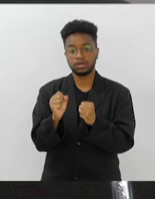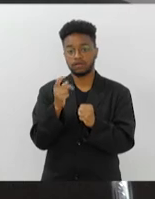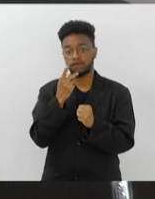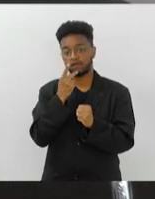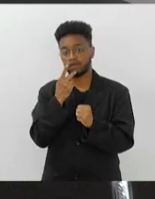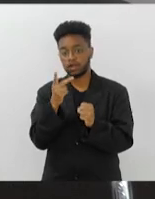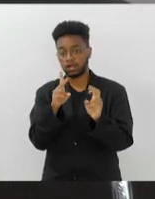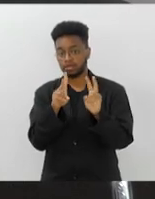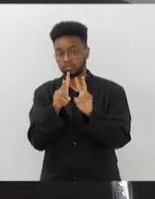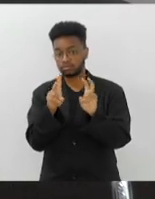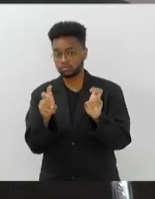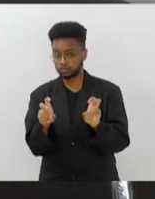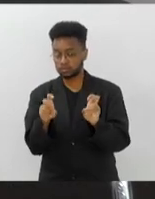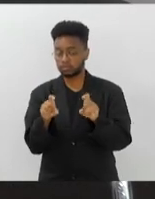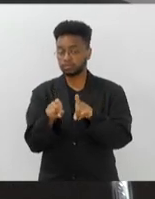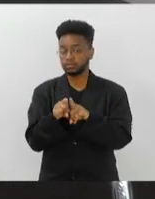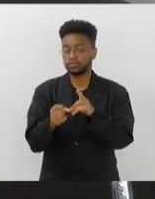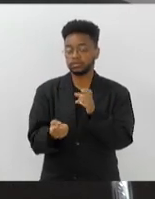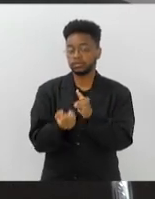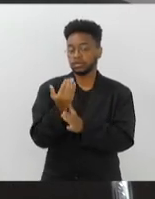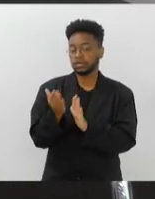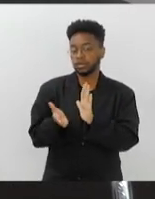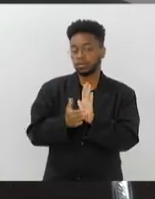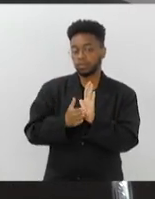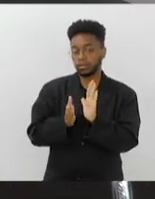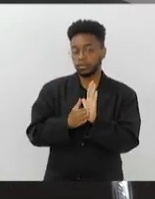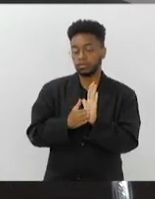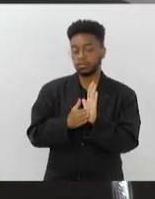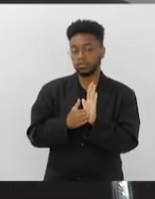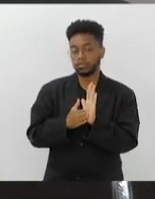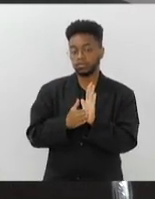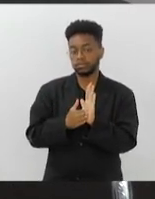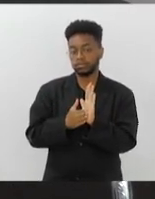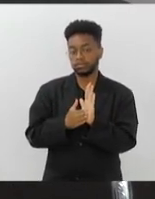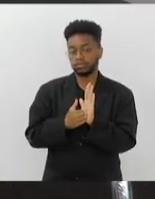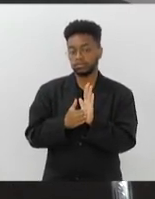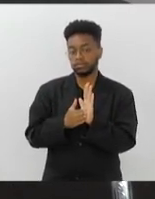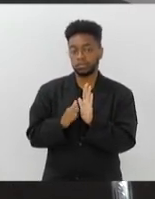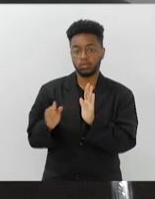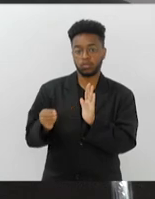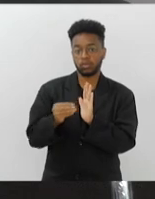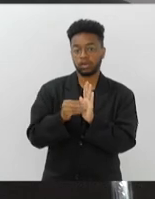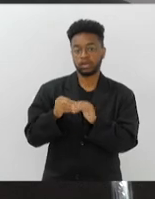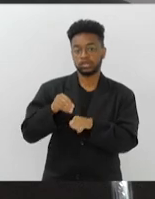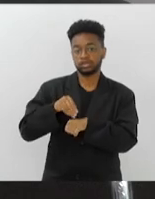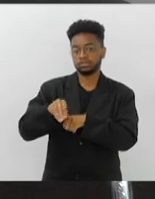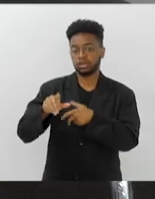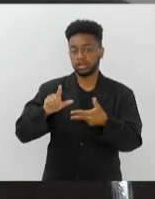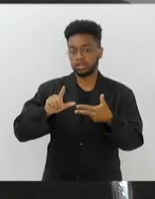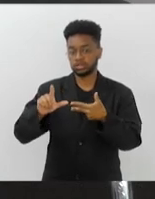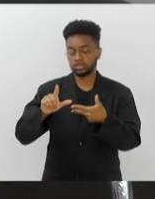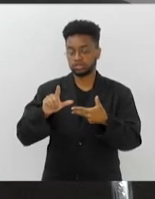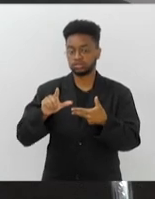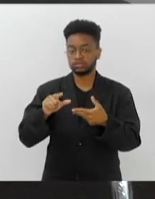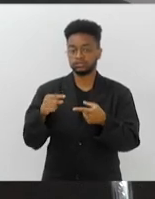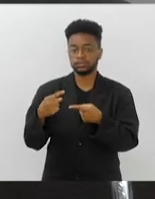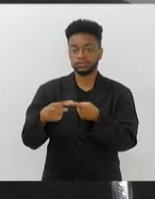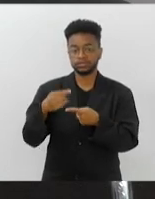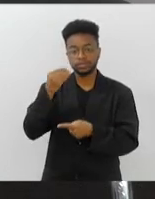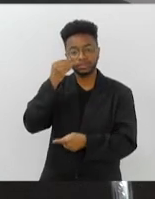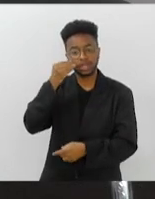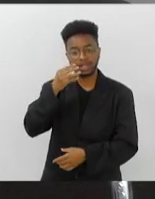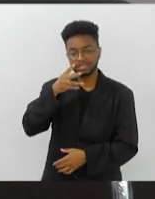isso e propor uma indicação legislativa. Presidente, no sentido de